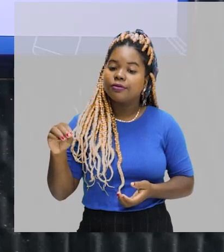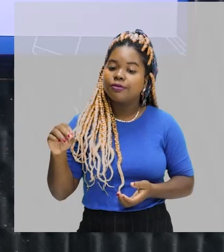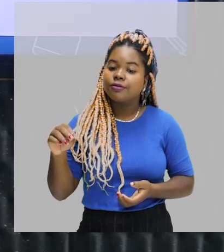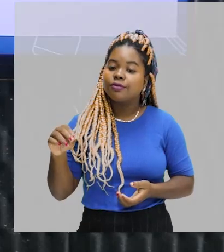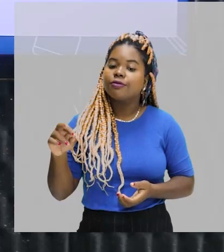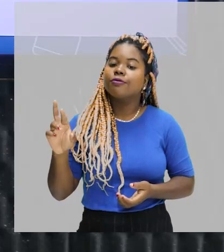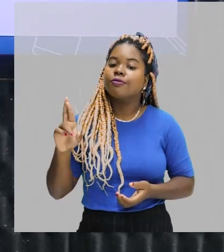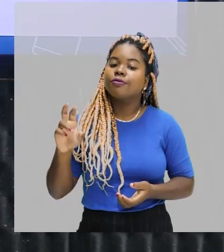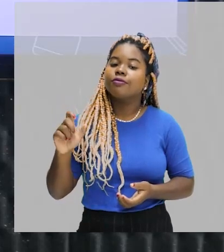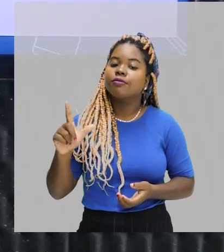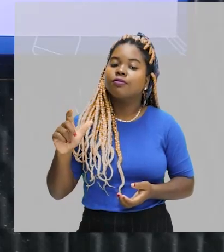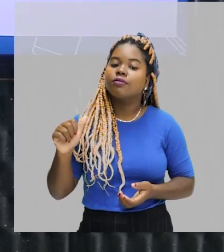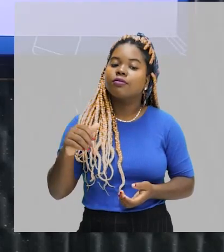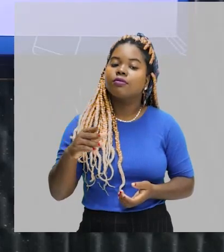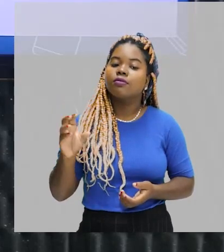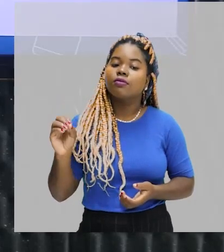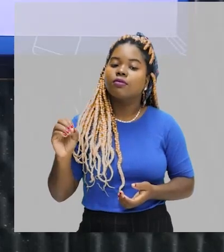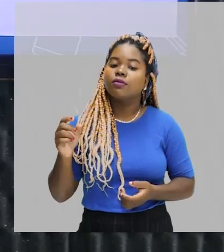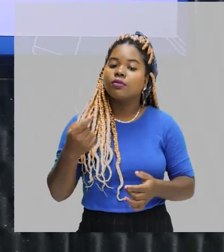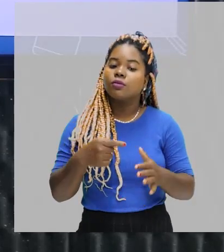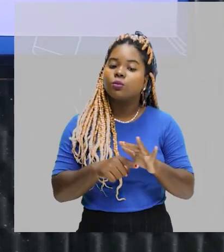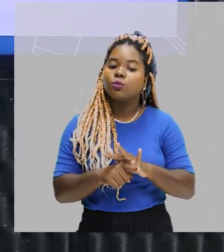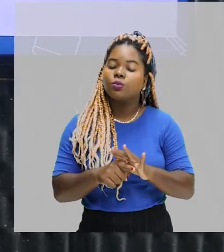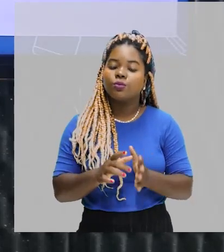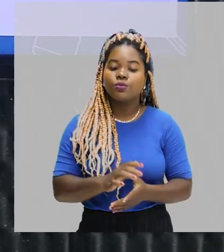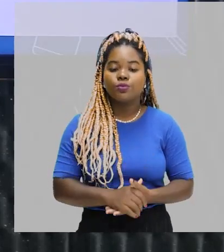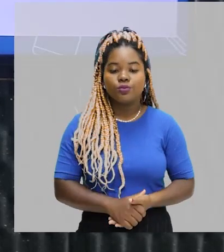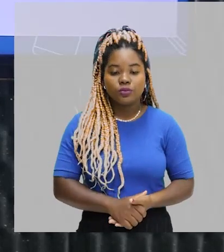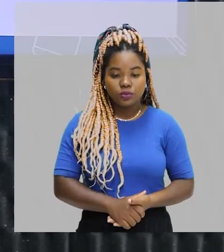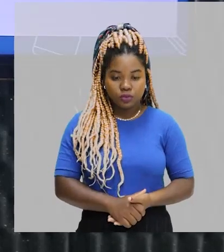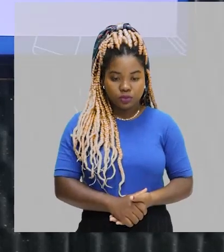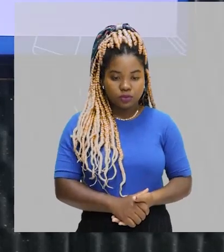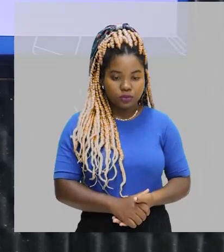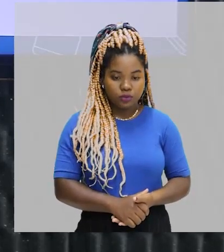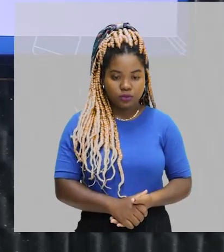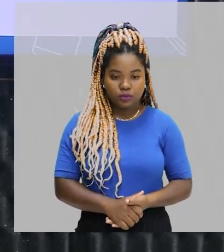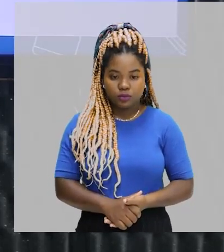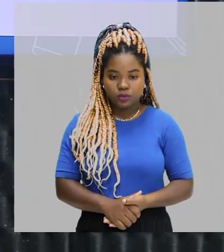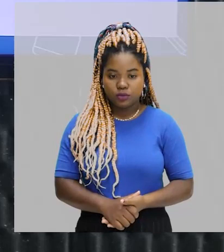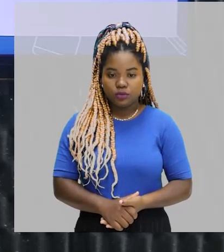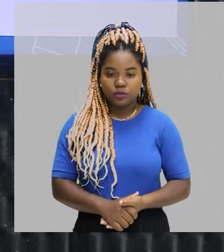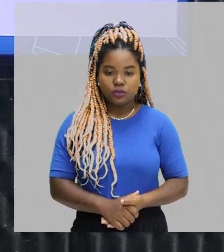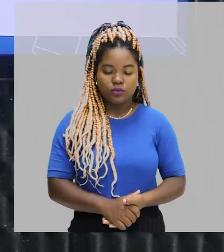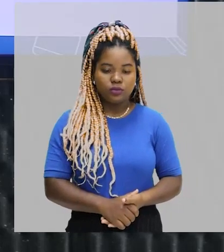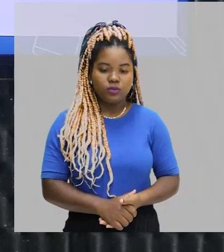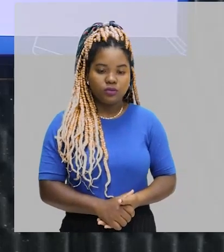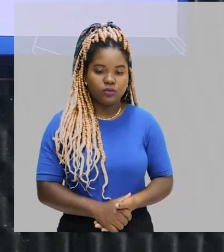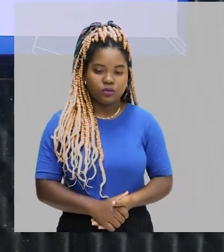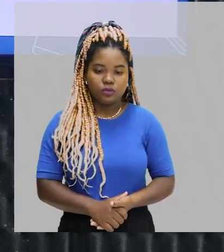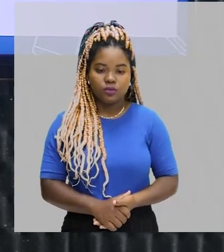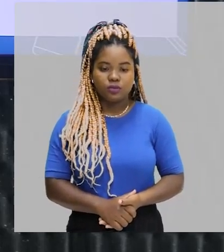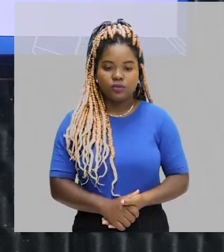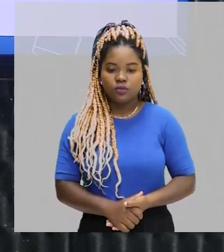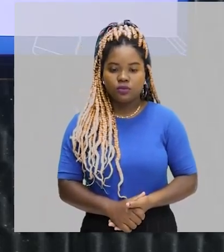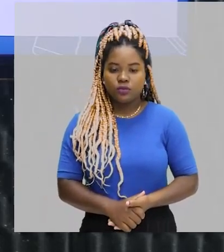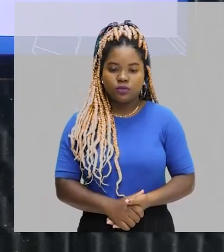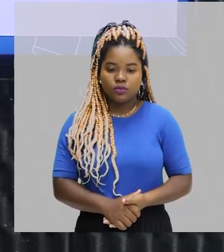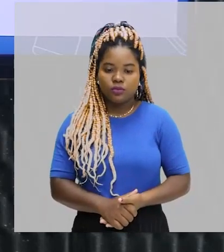Relação, tá? Relação profunda, tá bom? Que os